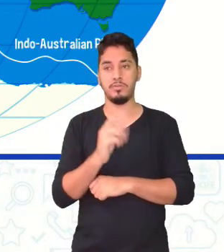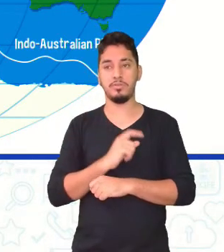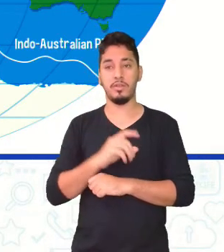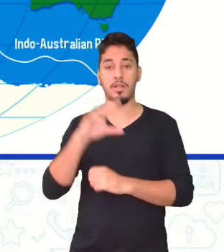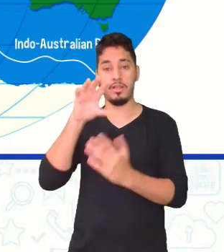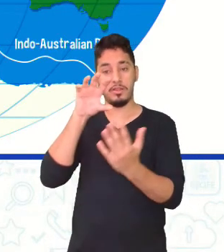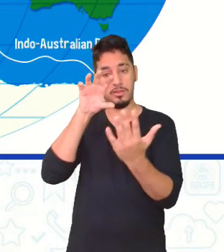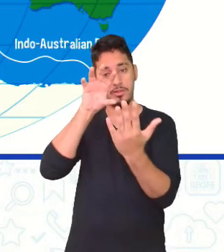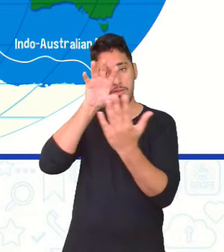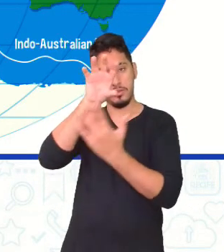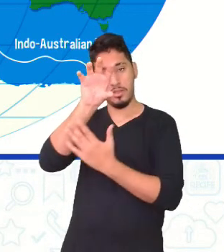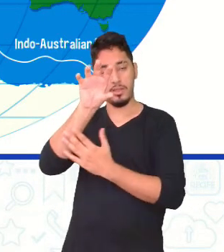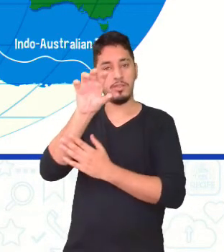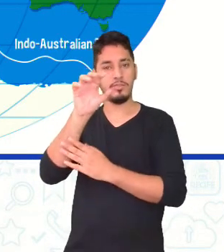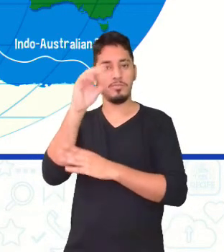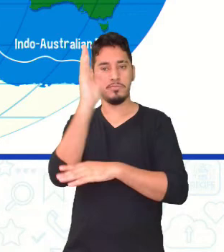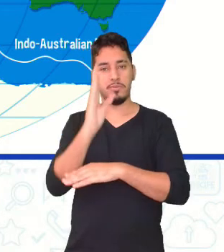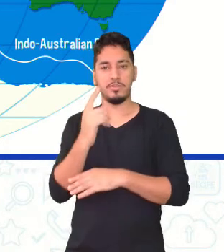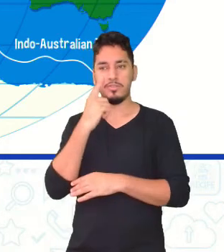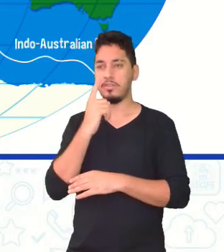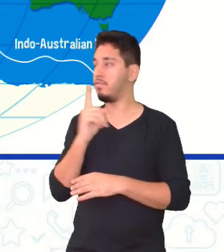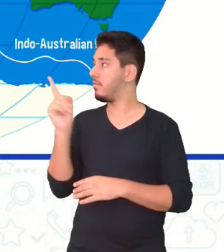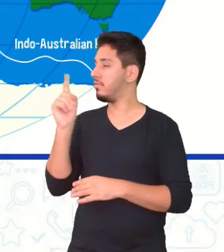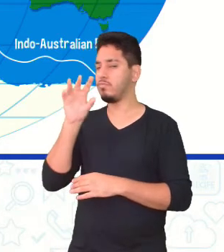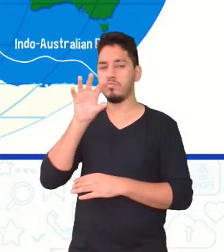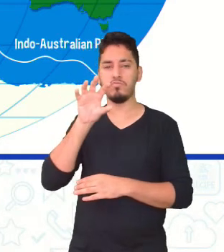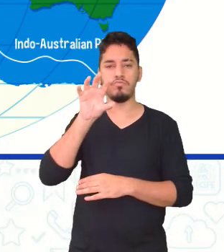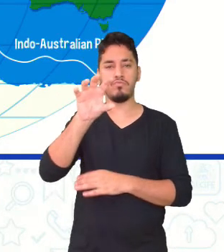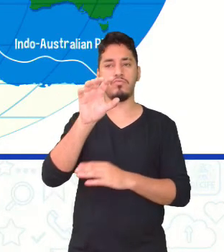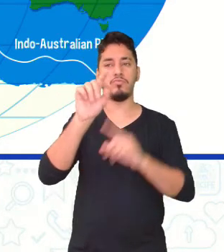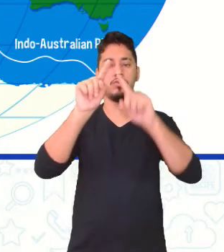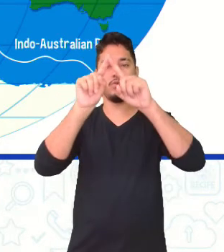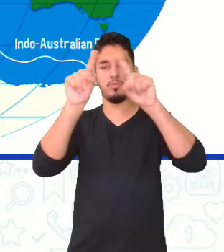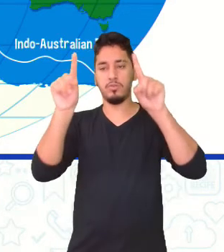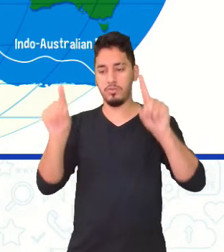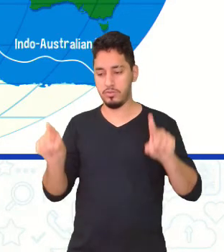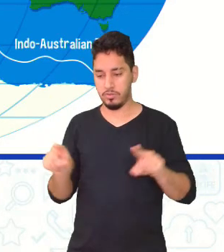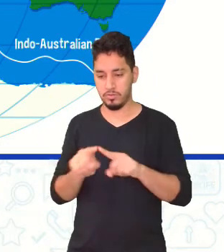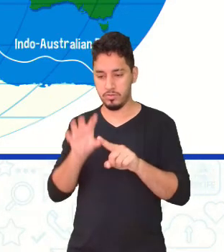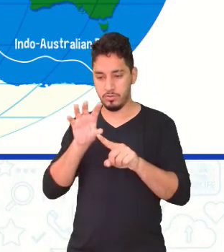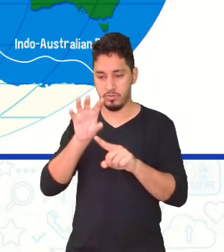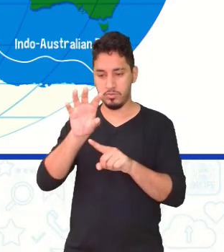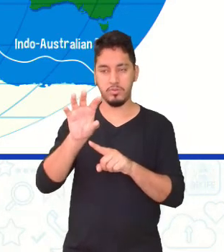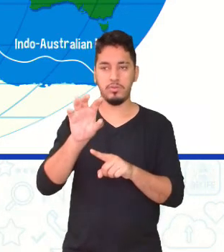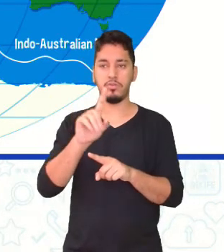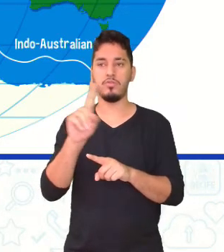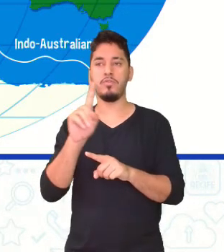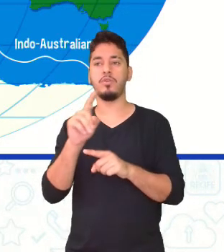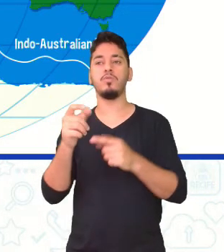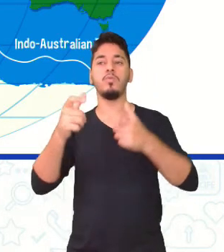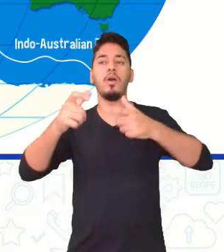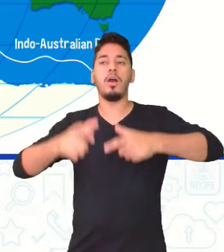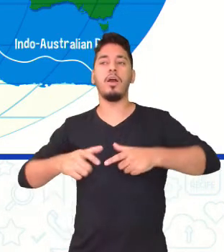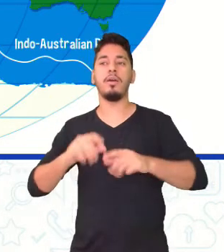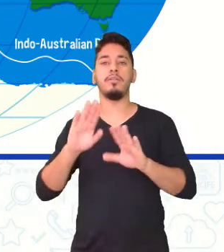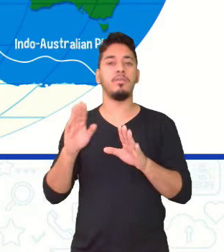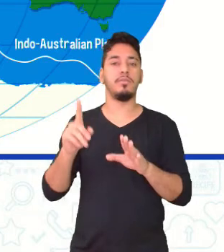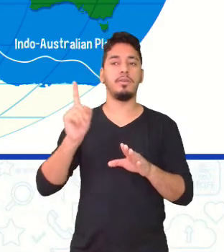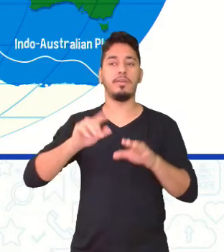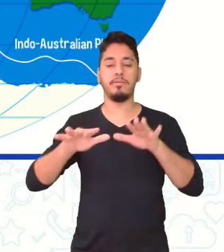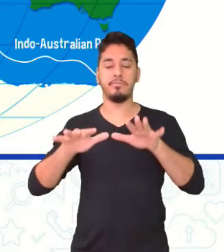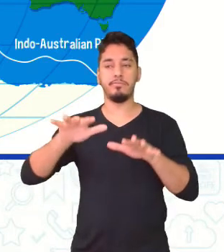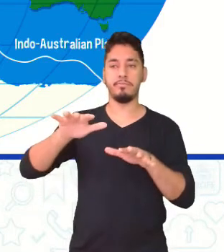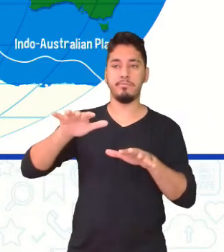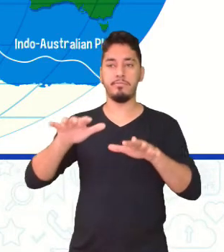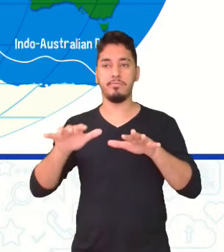né? Bem no centro ali da nossa placa sul-americana, né? Não fica numa região tão instável que seria a